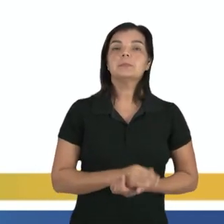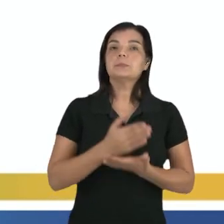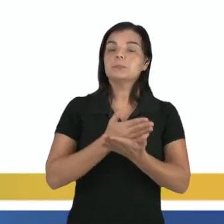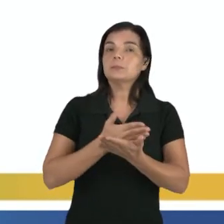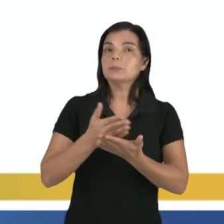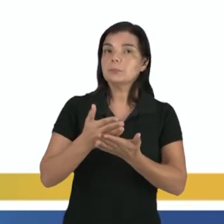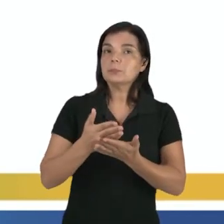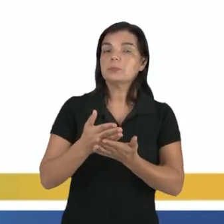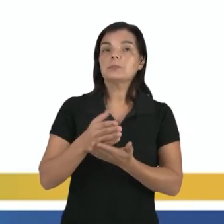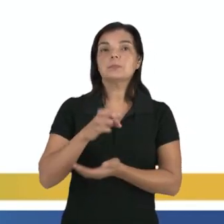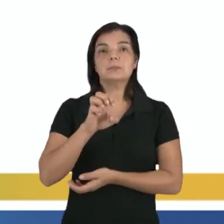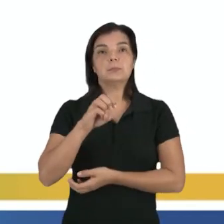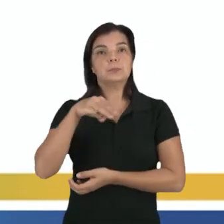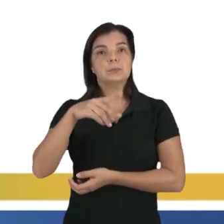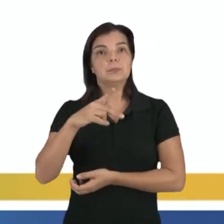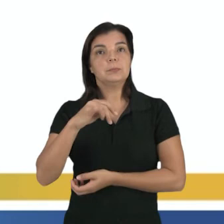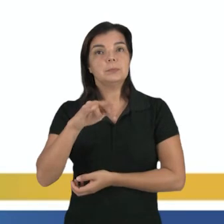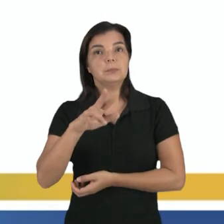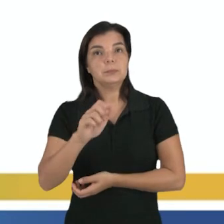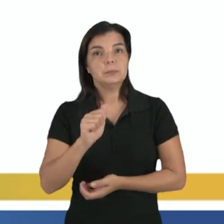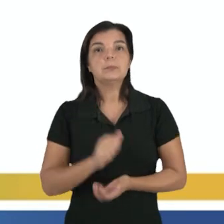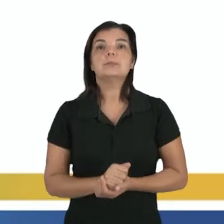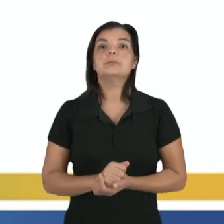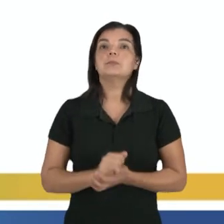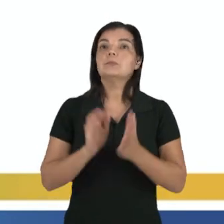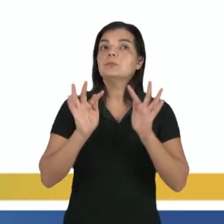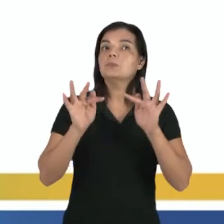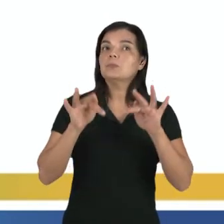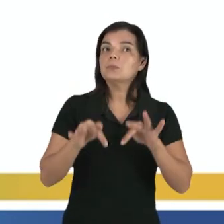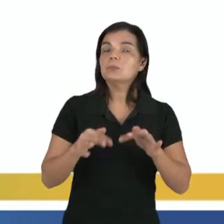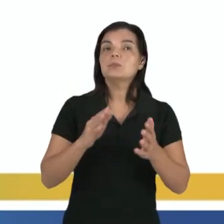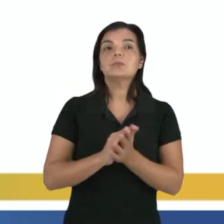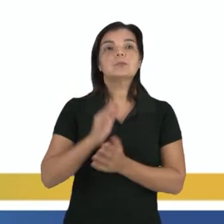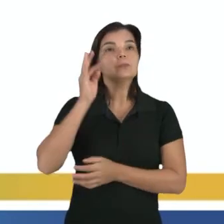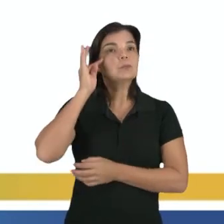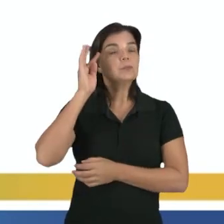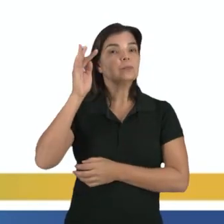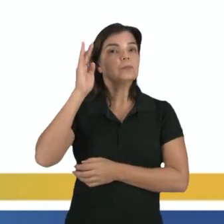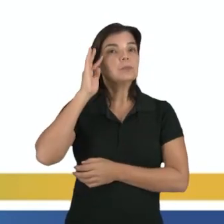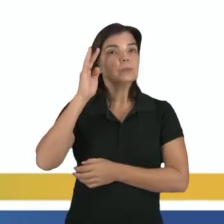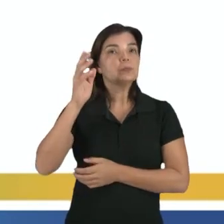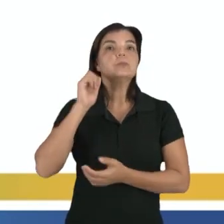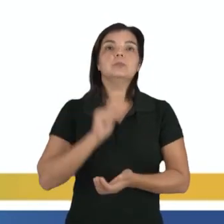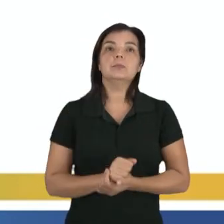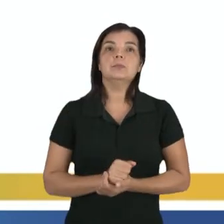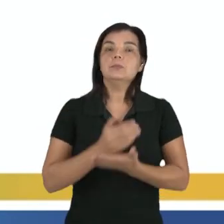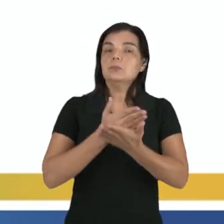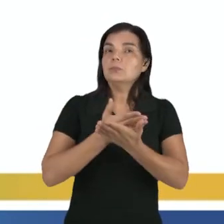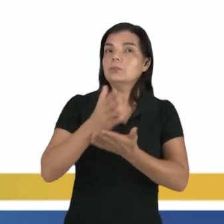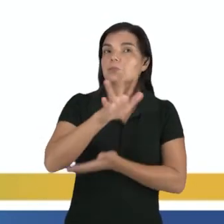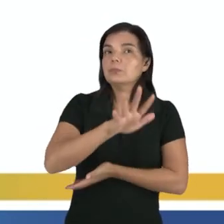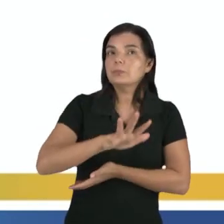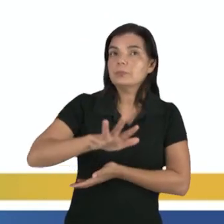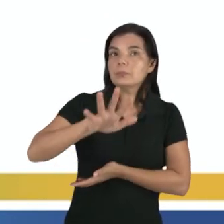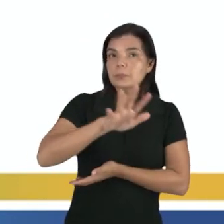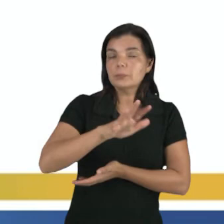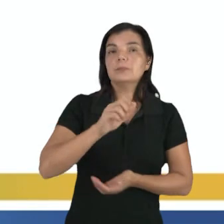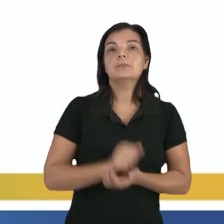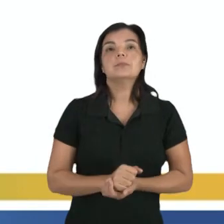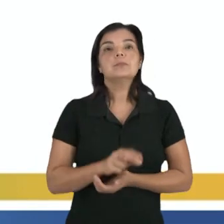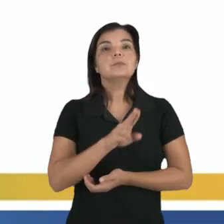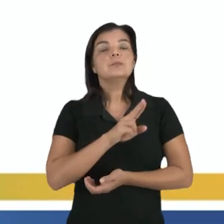inferência, em que se parte do indício empírico, se conclui com a teoria ou